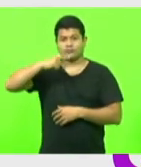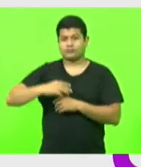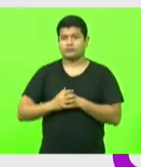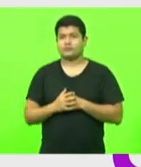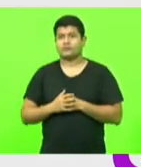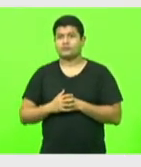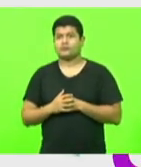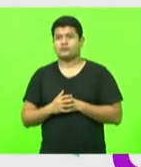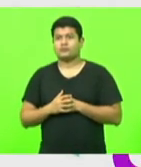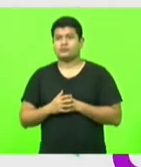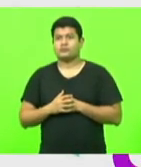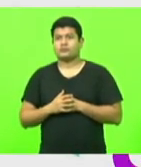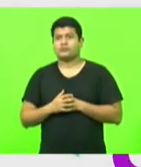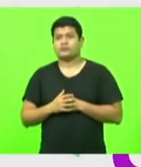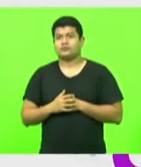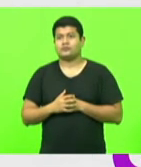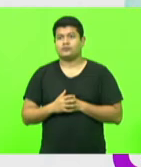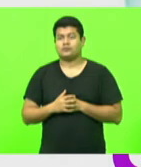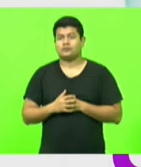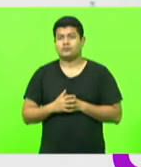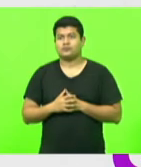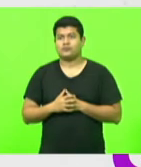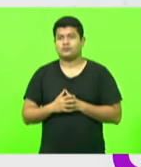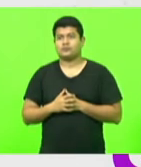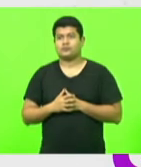Próxima região, deputado Sareta.